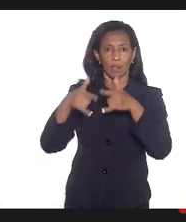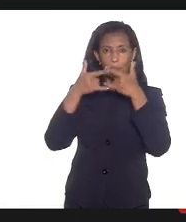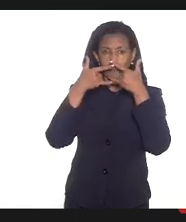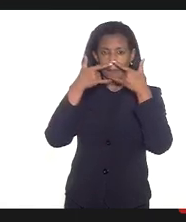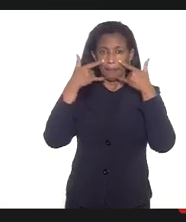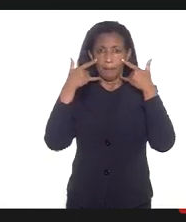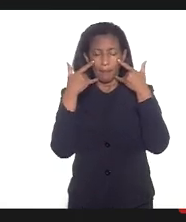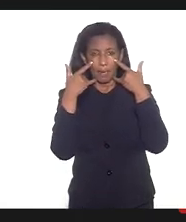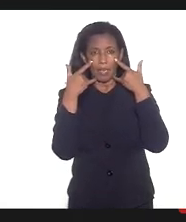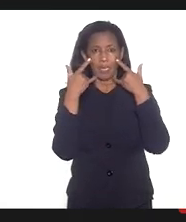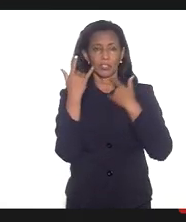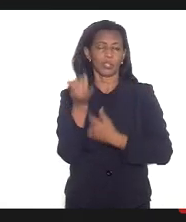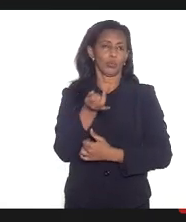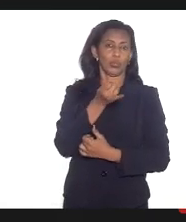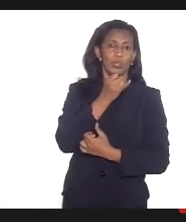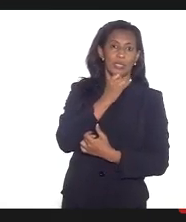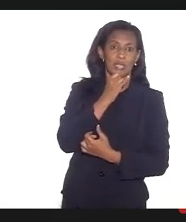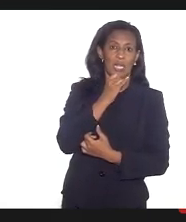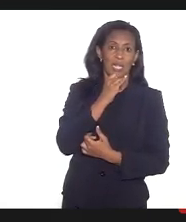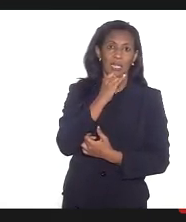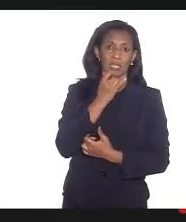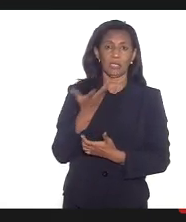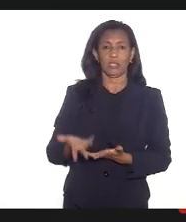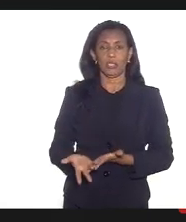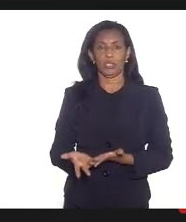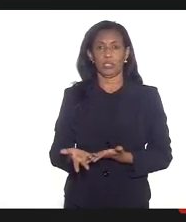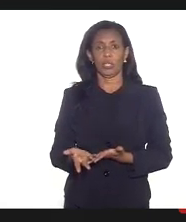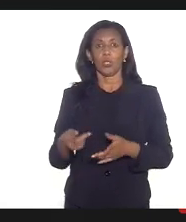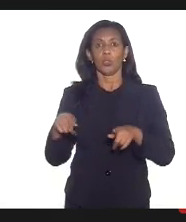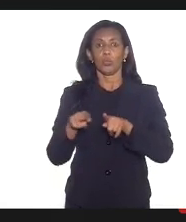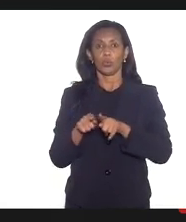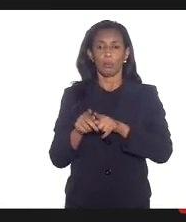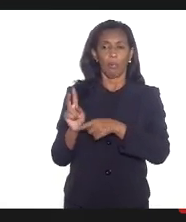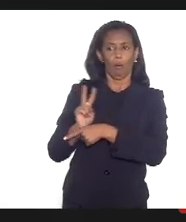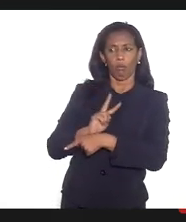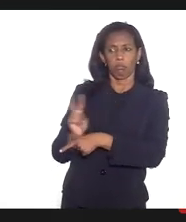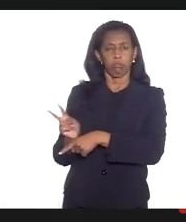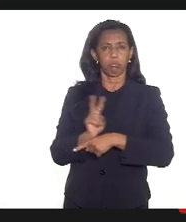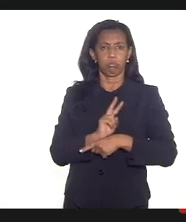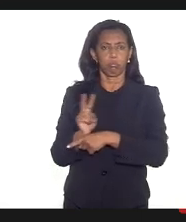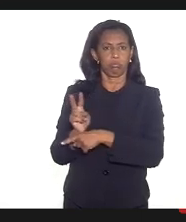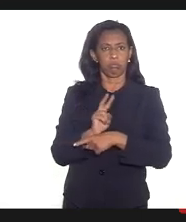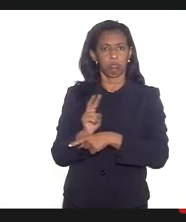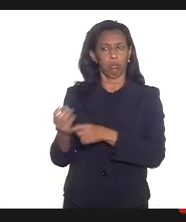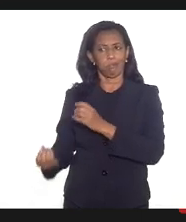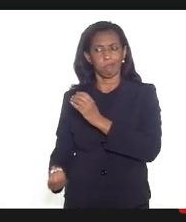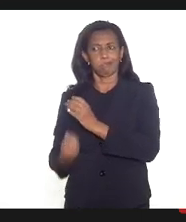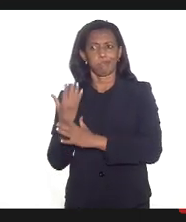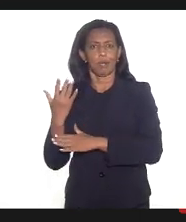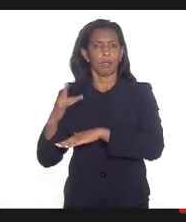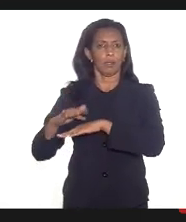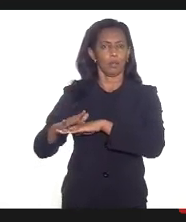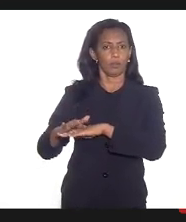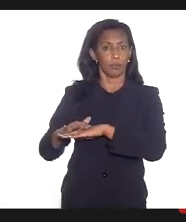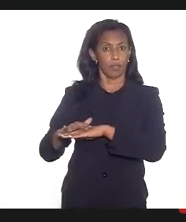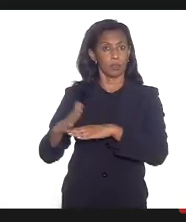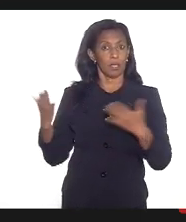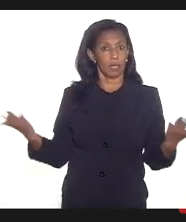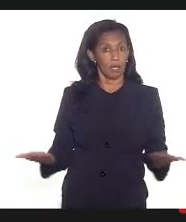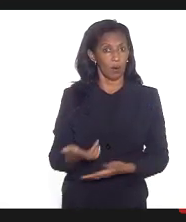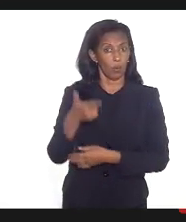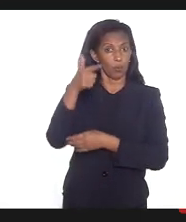máscaras através dos Testes através do acompanhamento do monitoramento dos casos mas agora